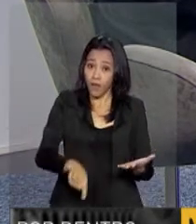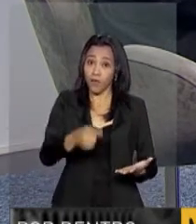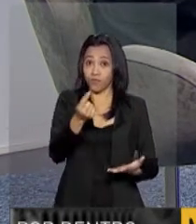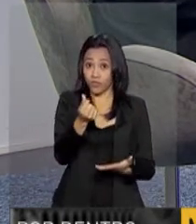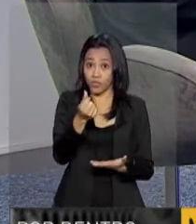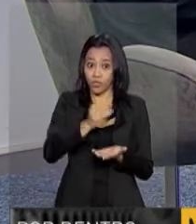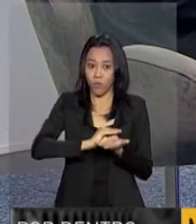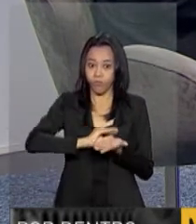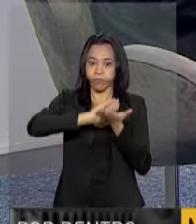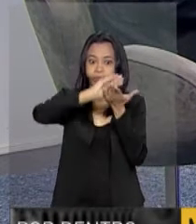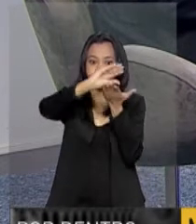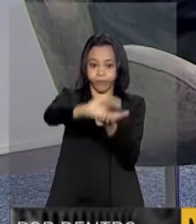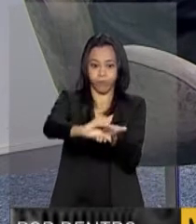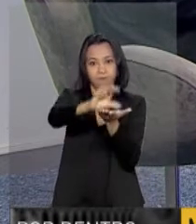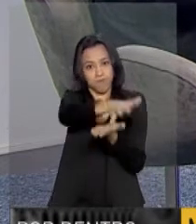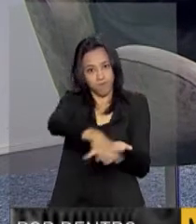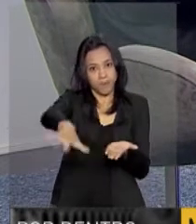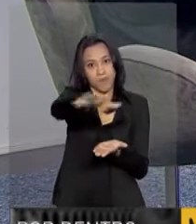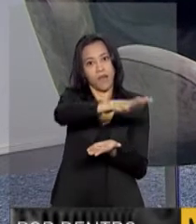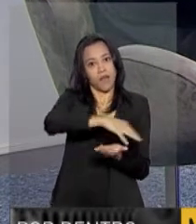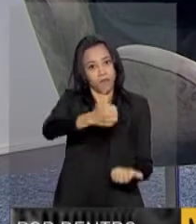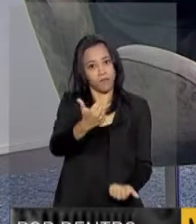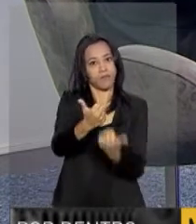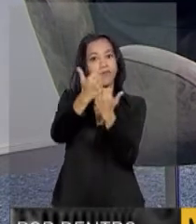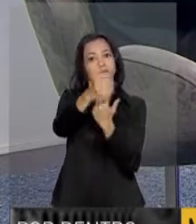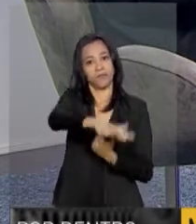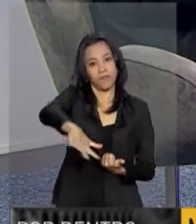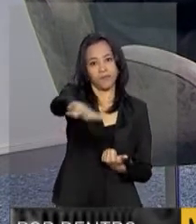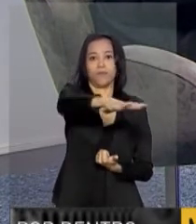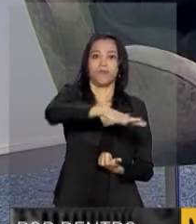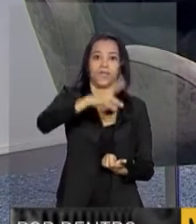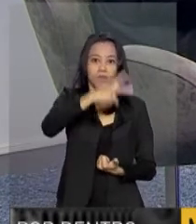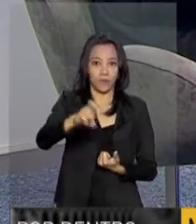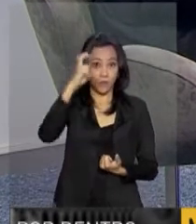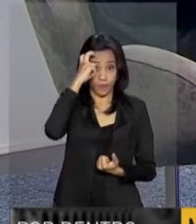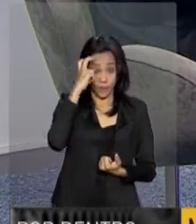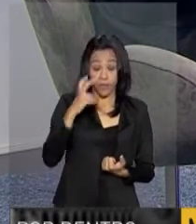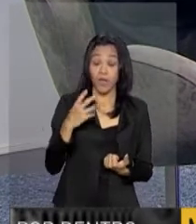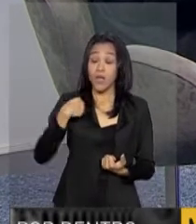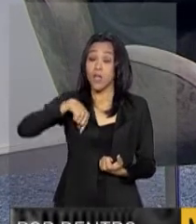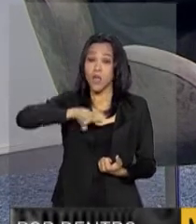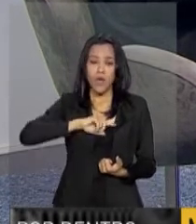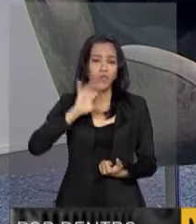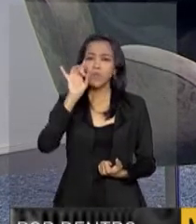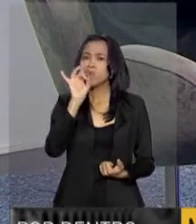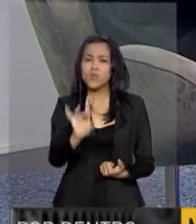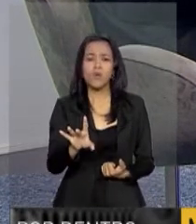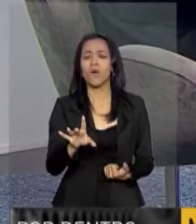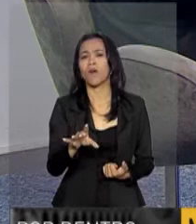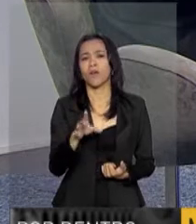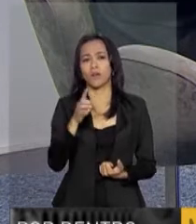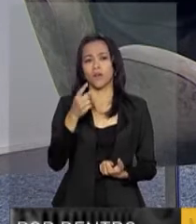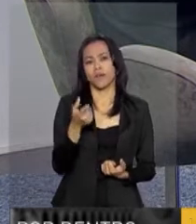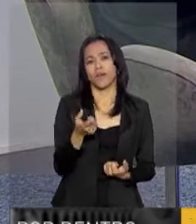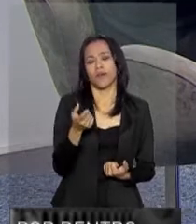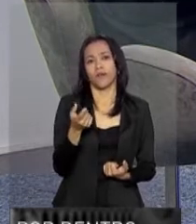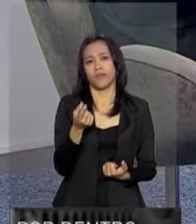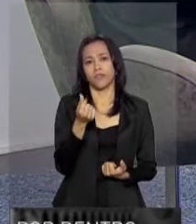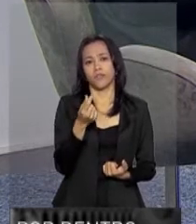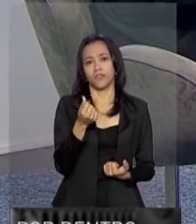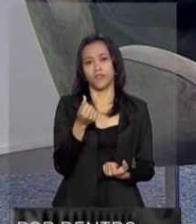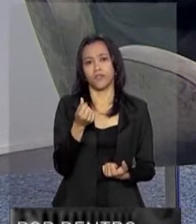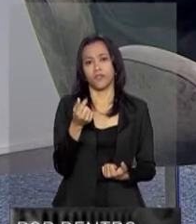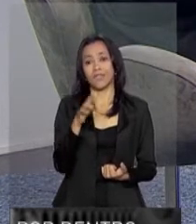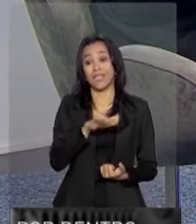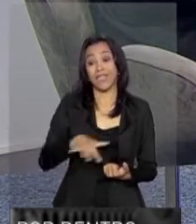relevante muito significativo e agora nós não estamos mais apenas concentrando os recursos no elo da